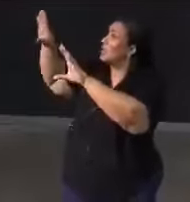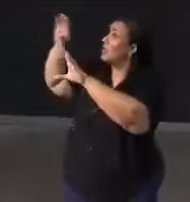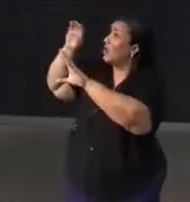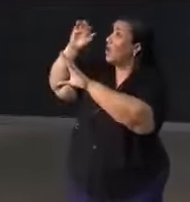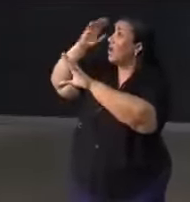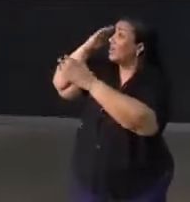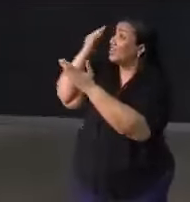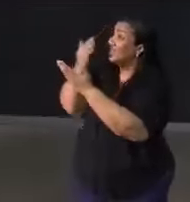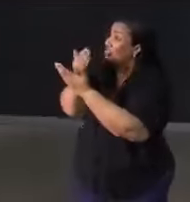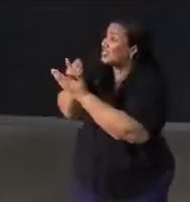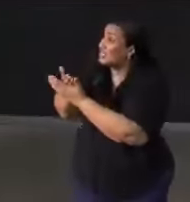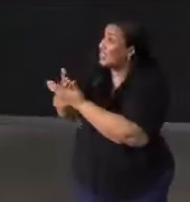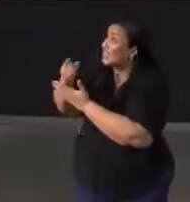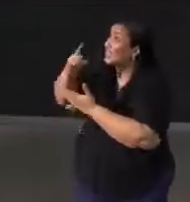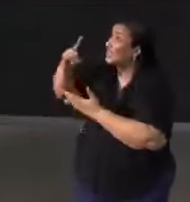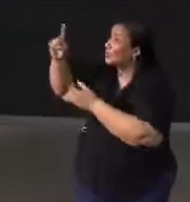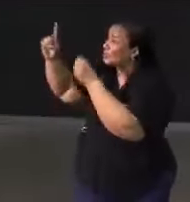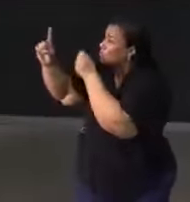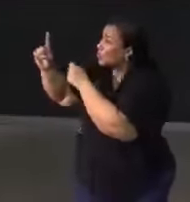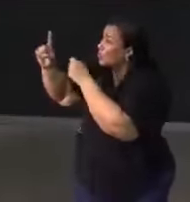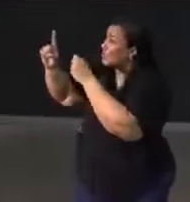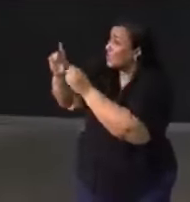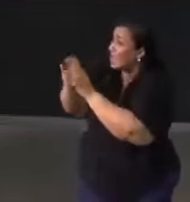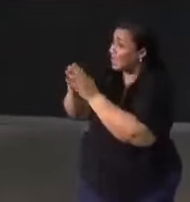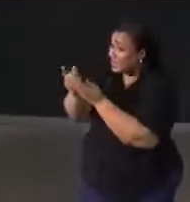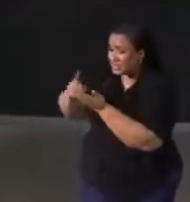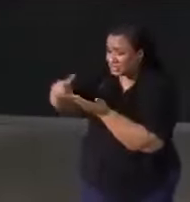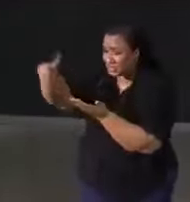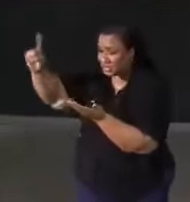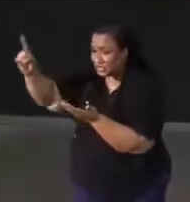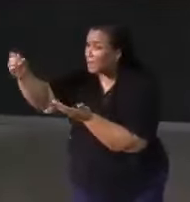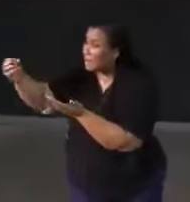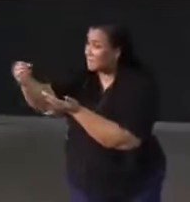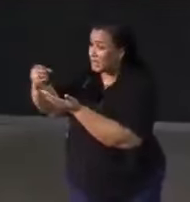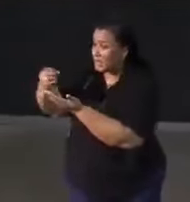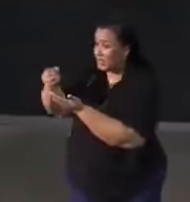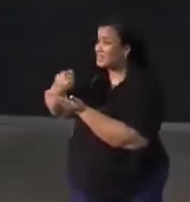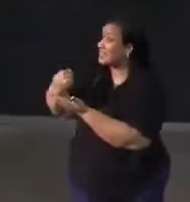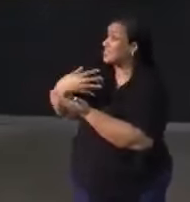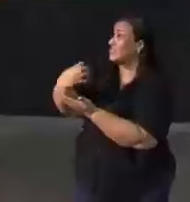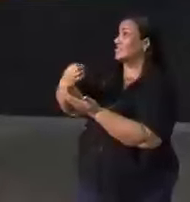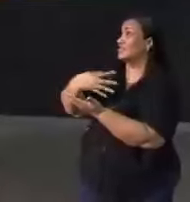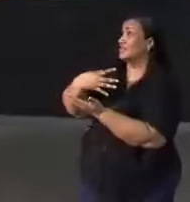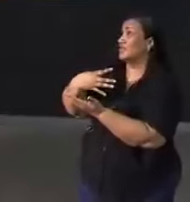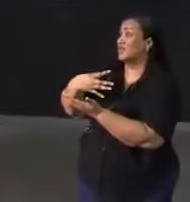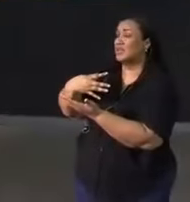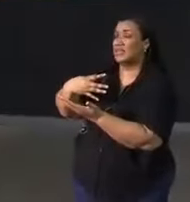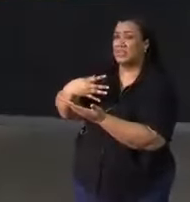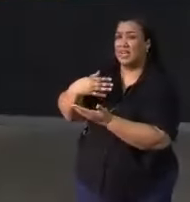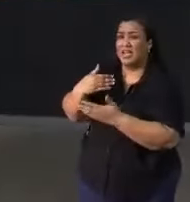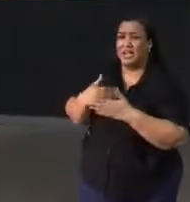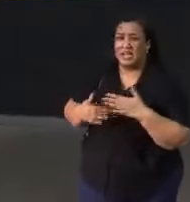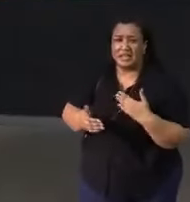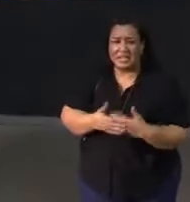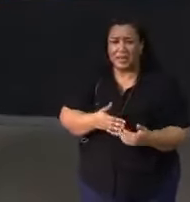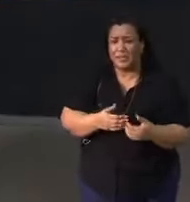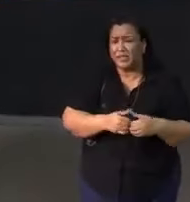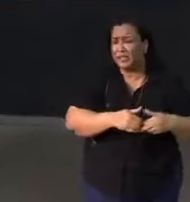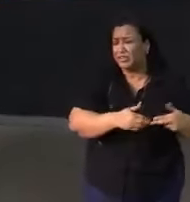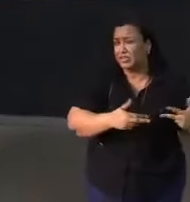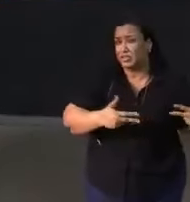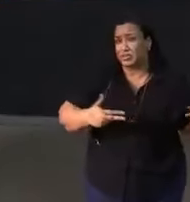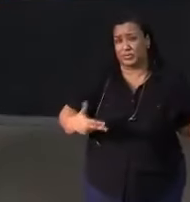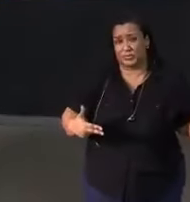está sentindo, mas está escrito, é naquilo que ela recebeu como palavra profética e não como aquilo que chega no